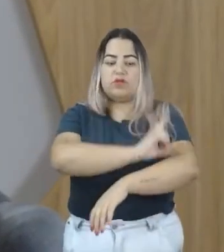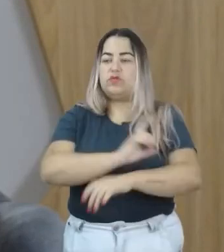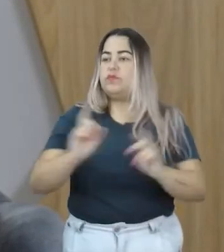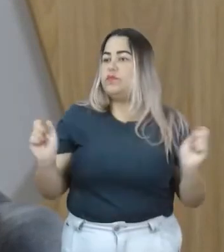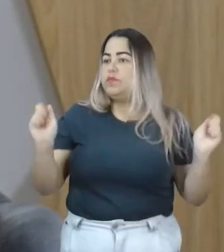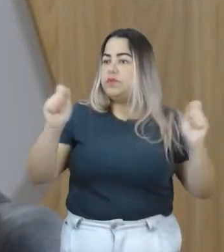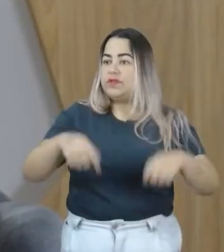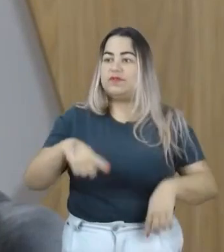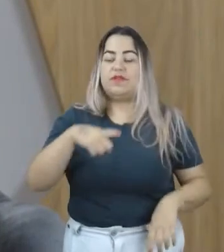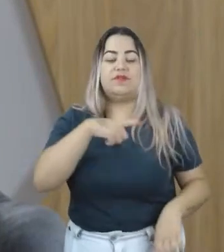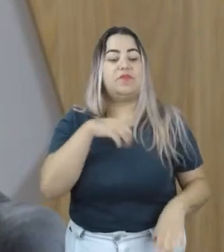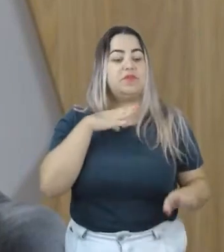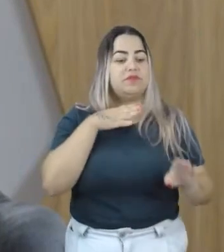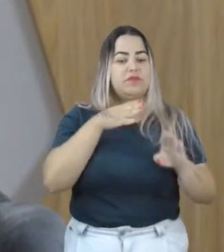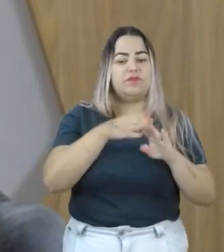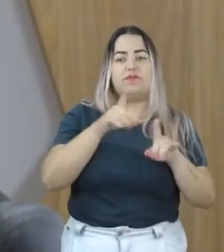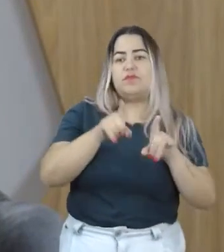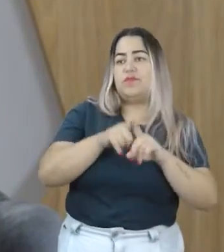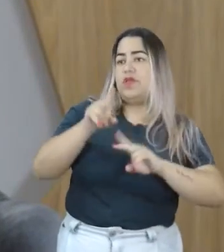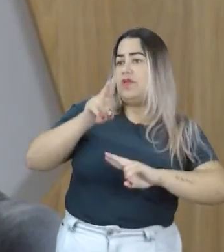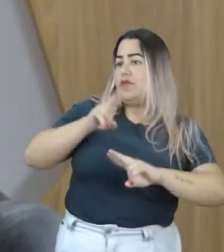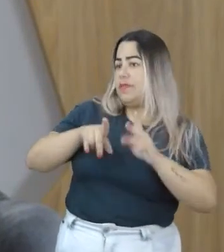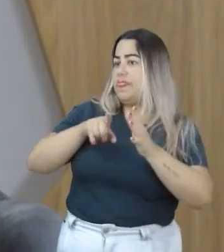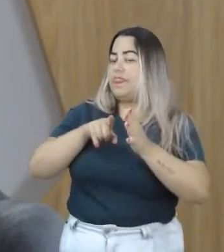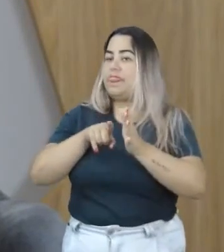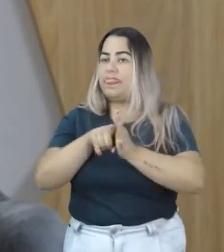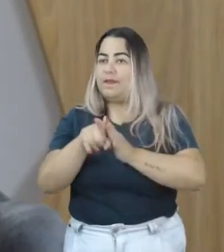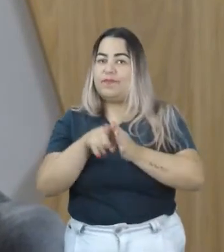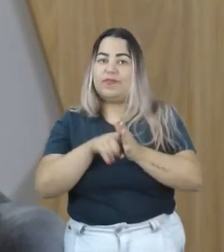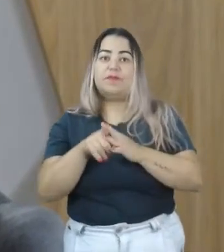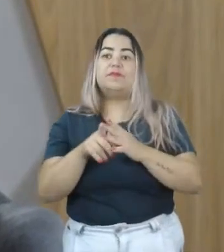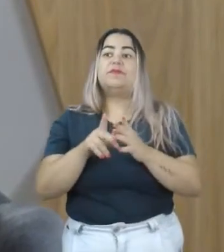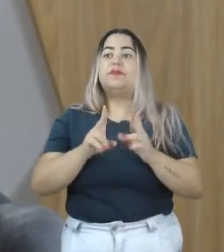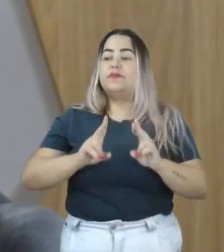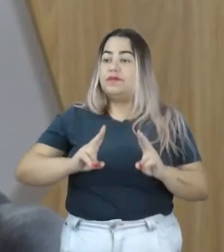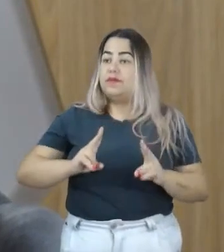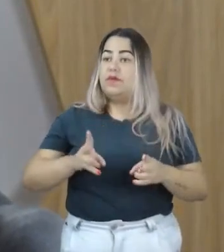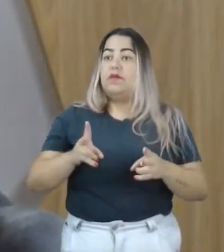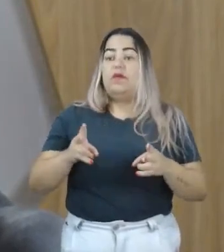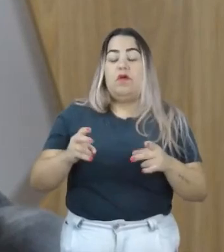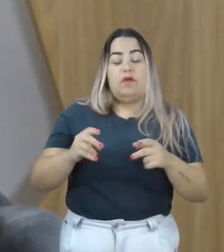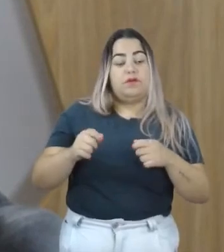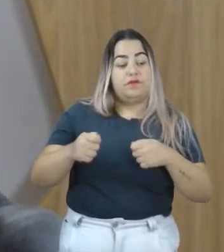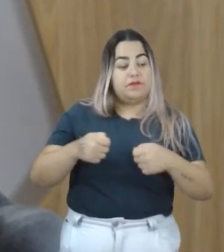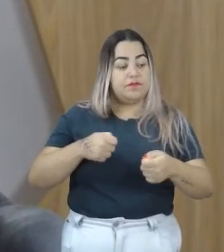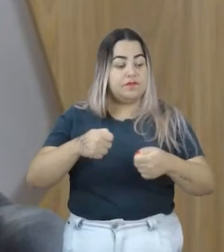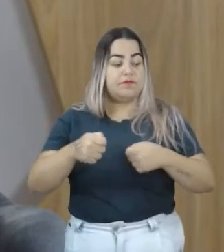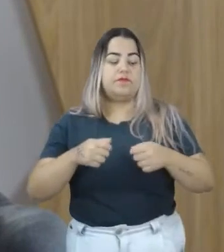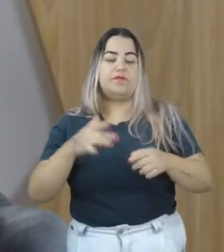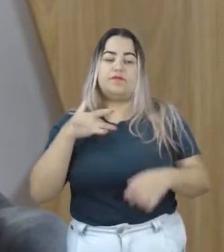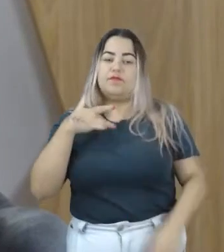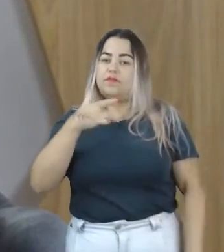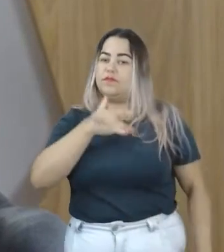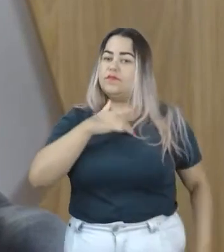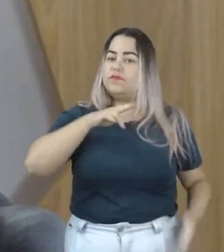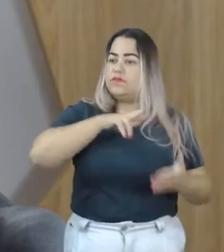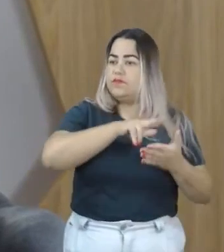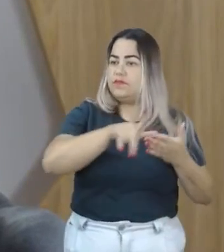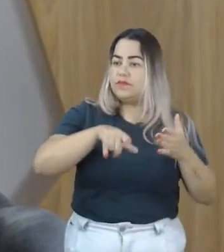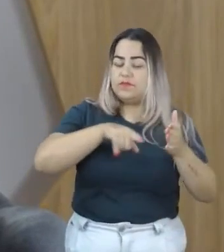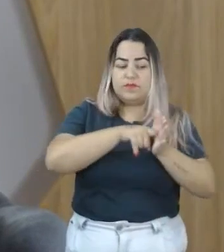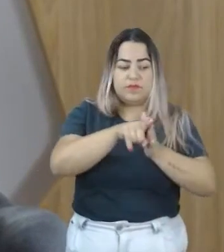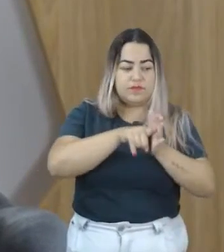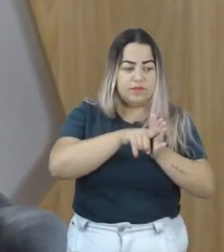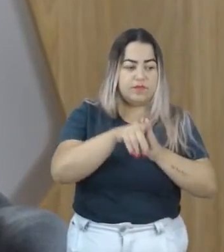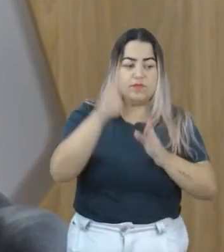ter, principalmente, o acompanhamento regular pela mesma equipe de saúde. Várias pesquisas no